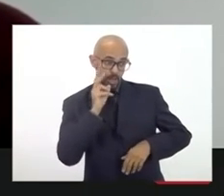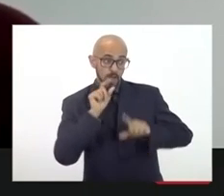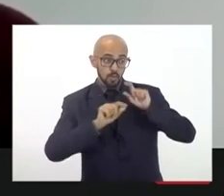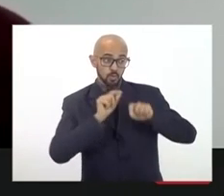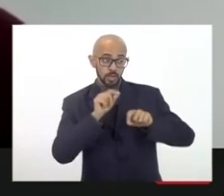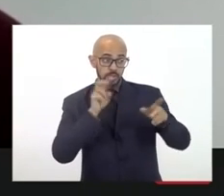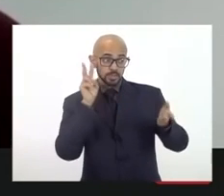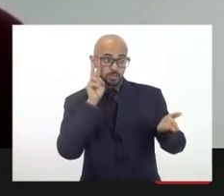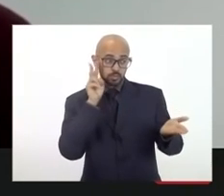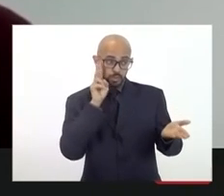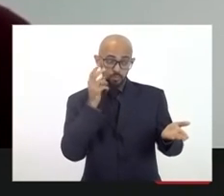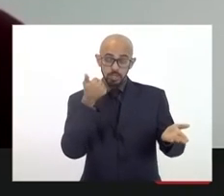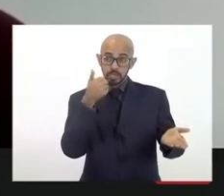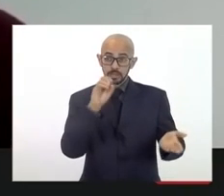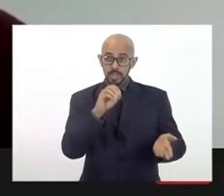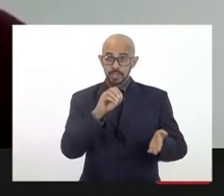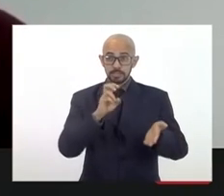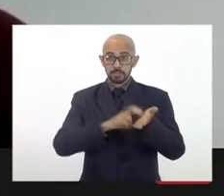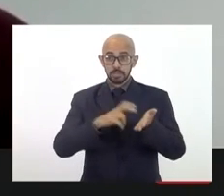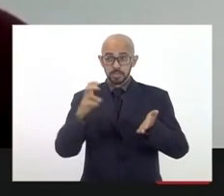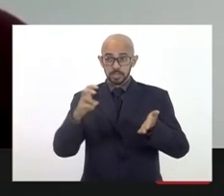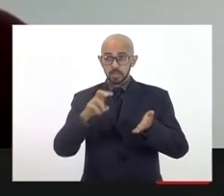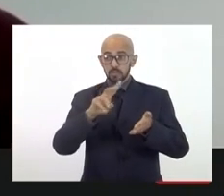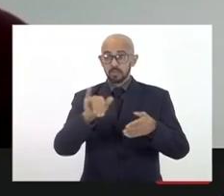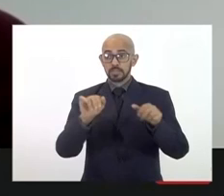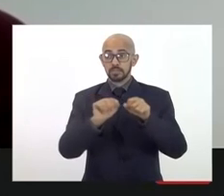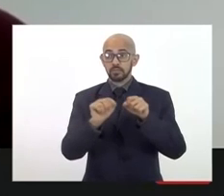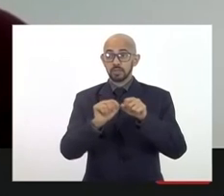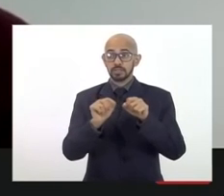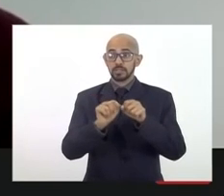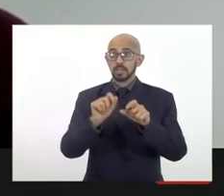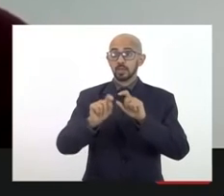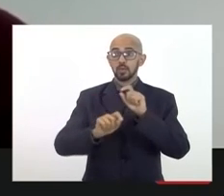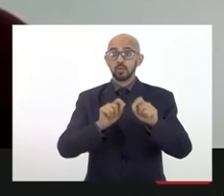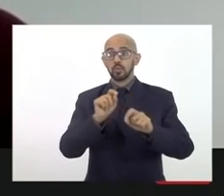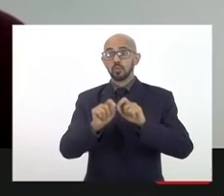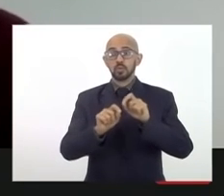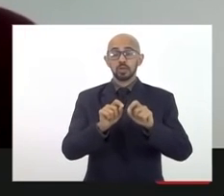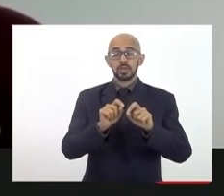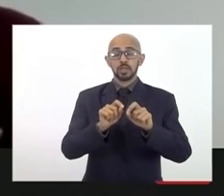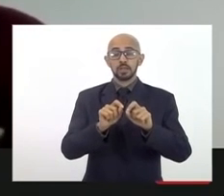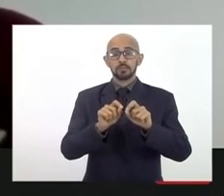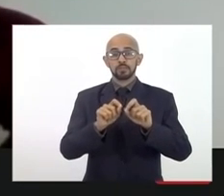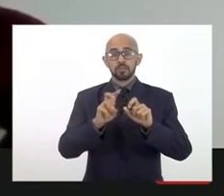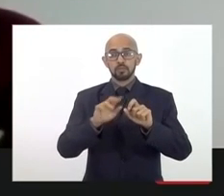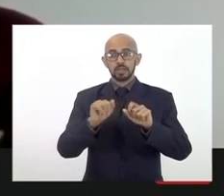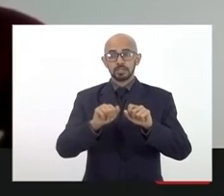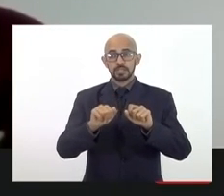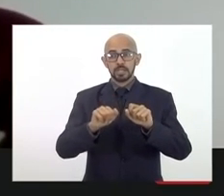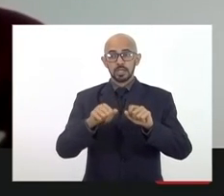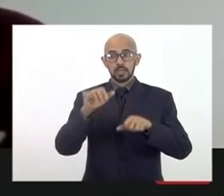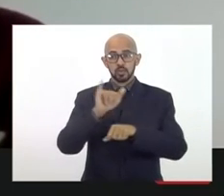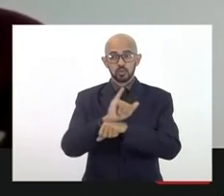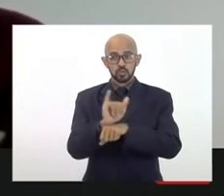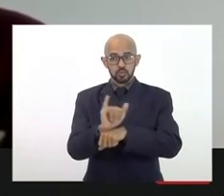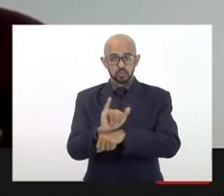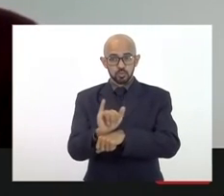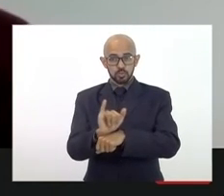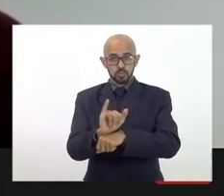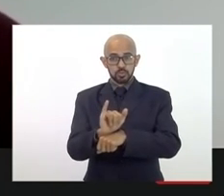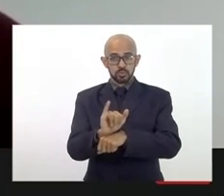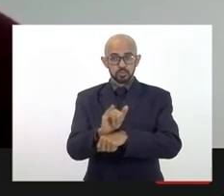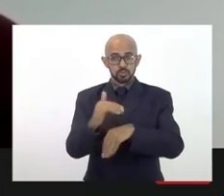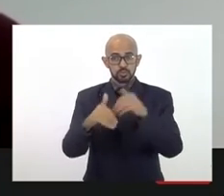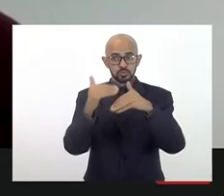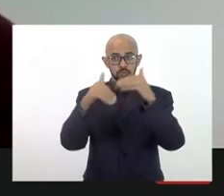segunda-feira, às 10 horas da manhã, vai ser realizado um debate que vai ser exibido tanto aqui no YouTube do Fórum